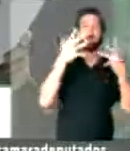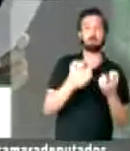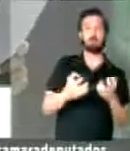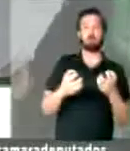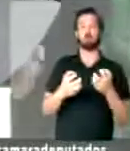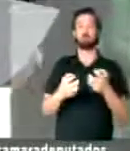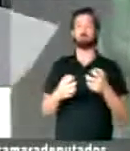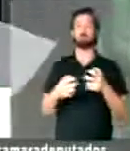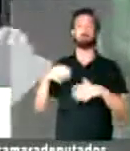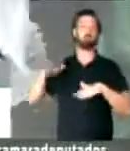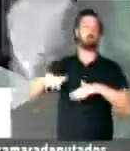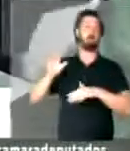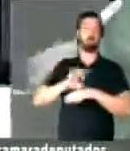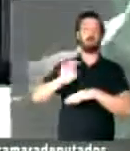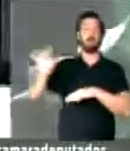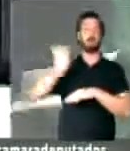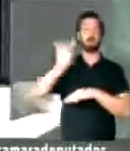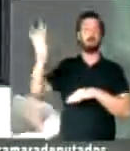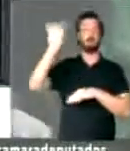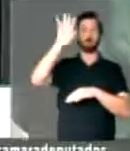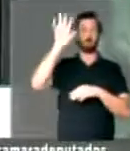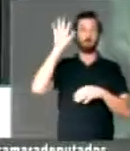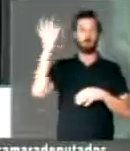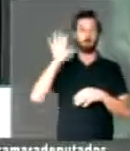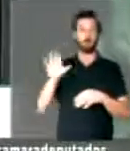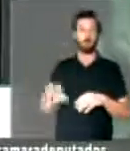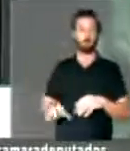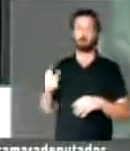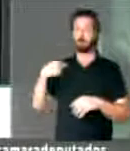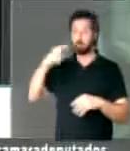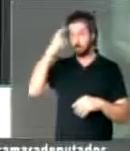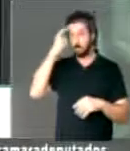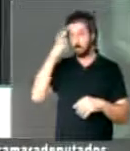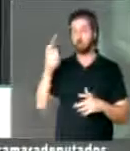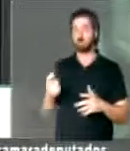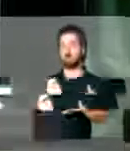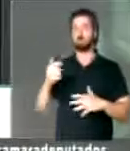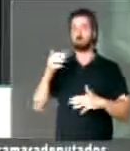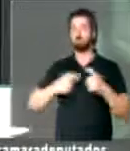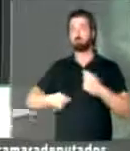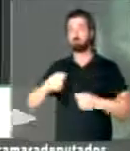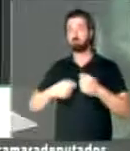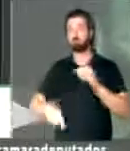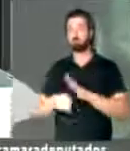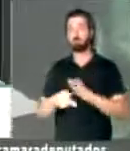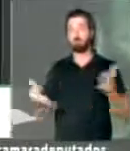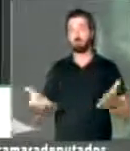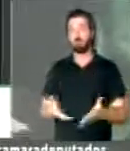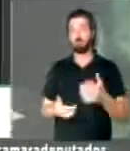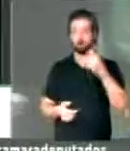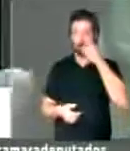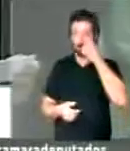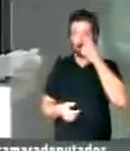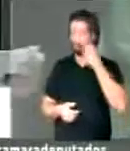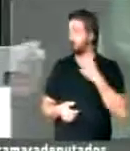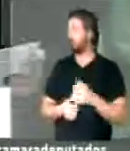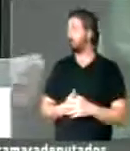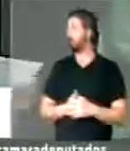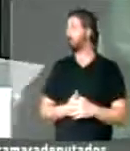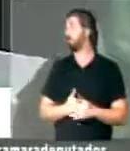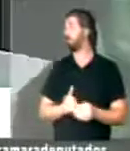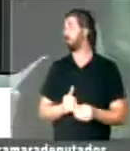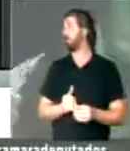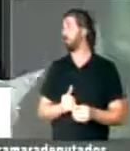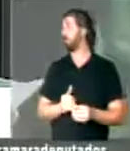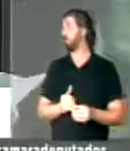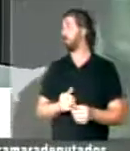chuvas intensas. Tudo isso precisa ser colocado na balança nesta hora. Não se pode